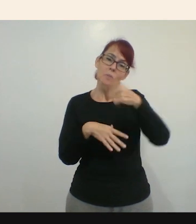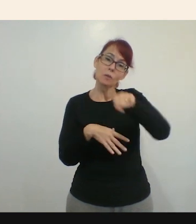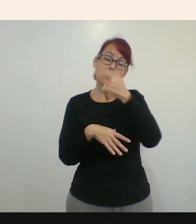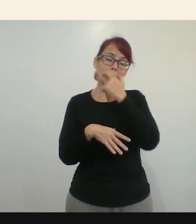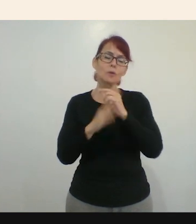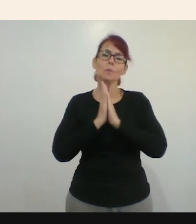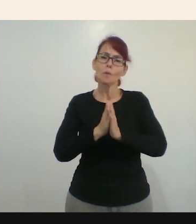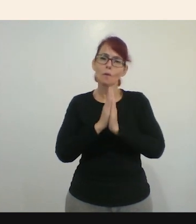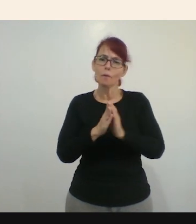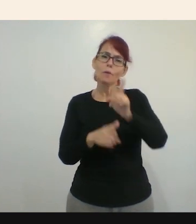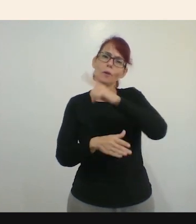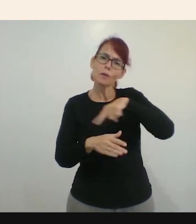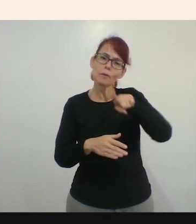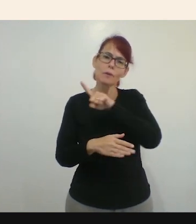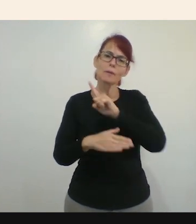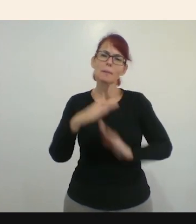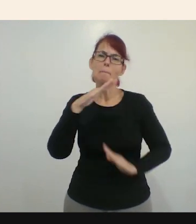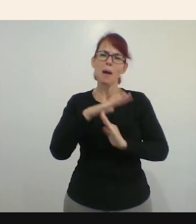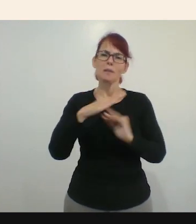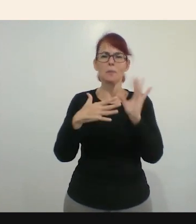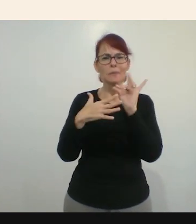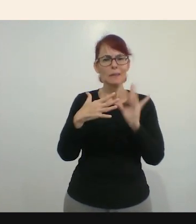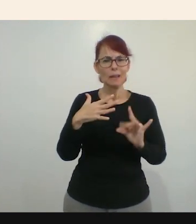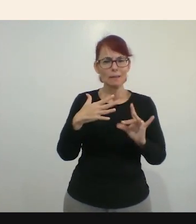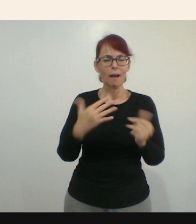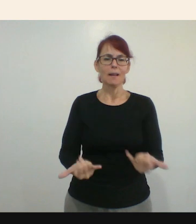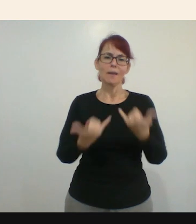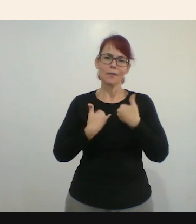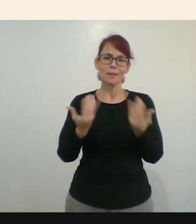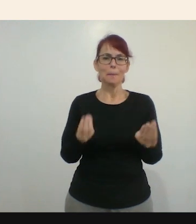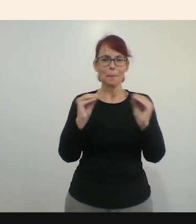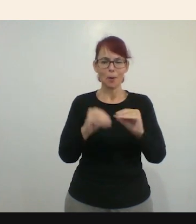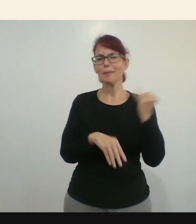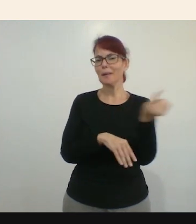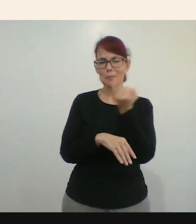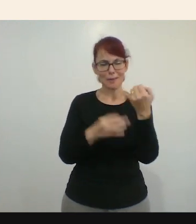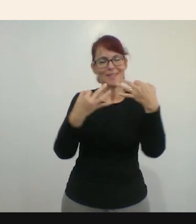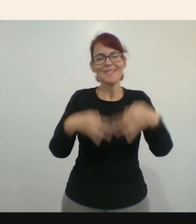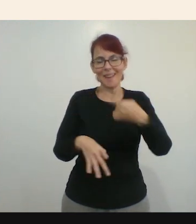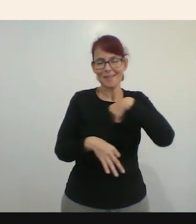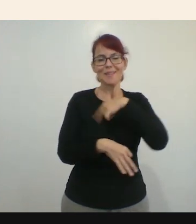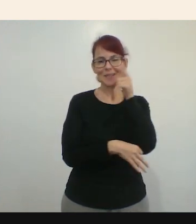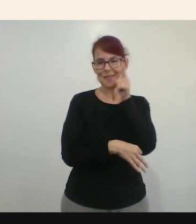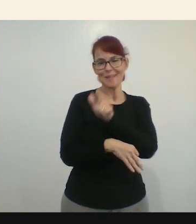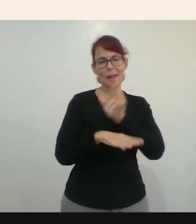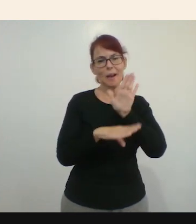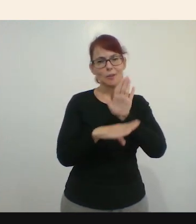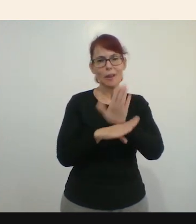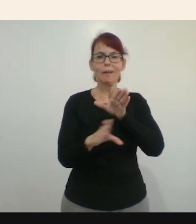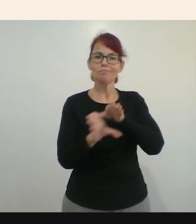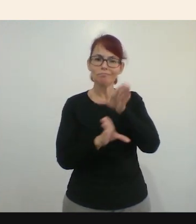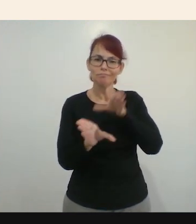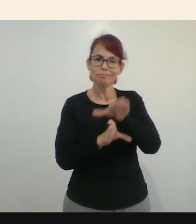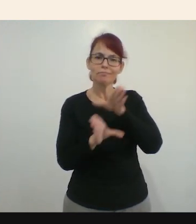disciplina. Então, o máximo de informações que vocês acharem que nós precisamos saber vai ser muito importante, com certeza, para a gente conseguir lhe